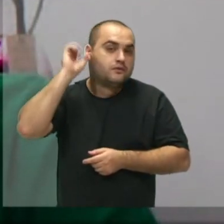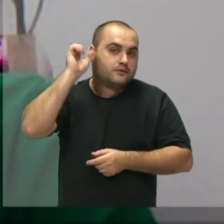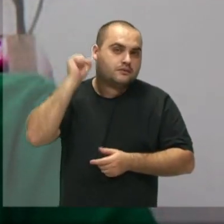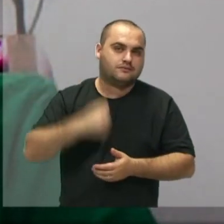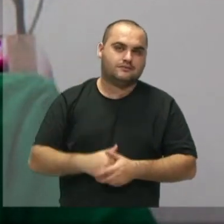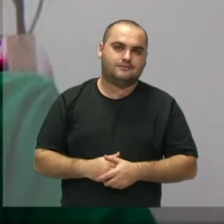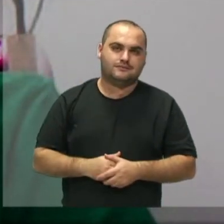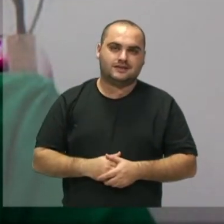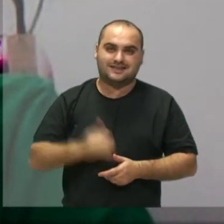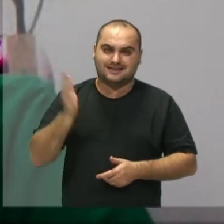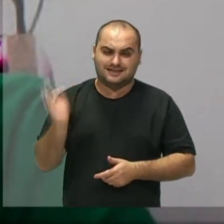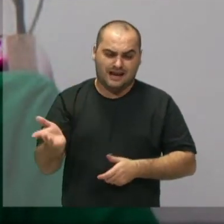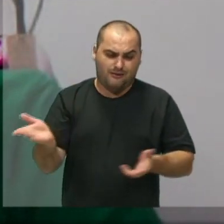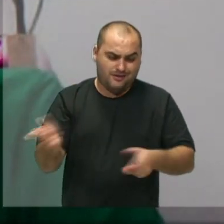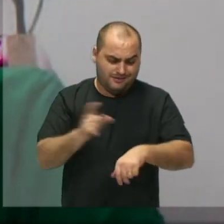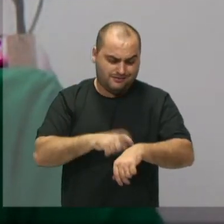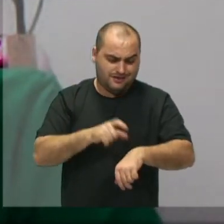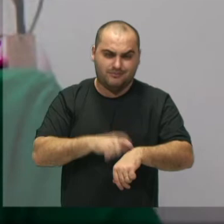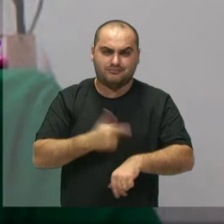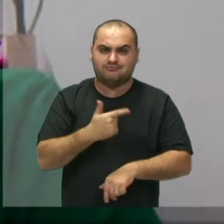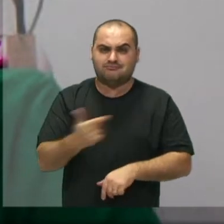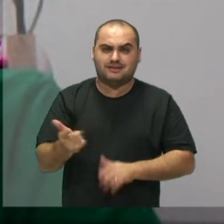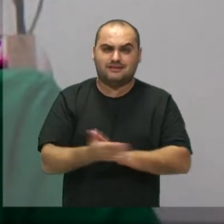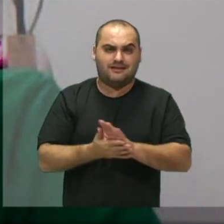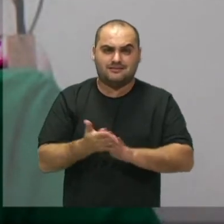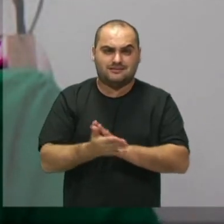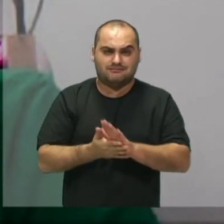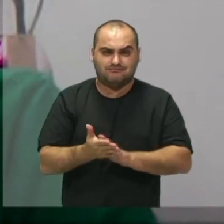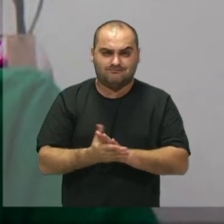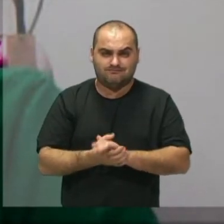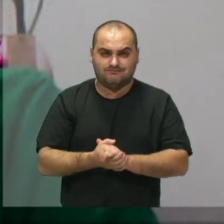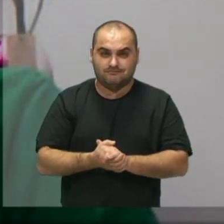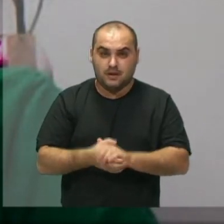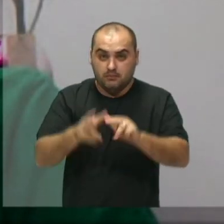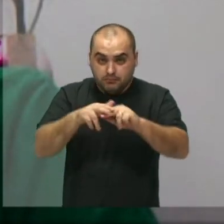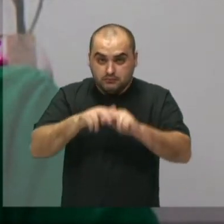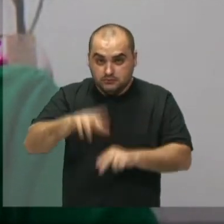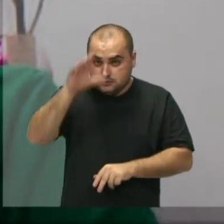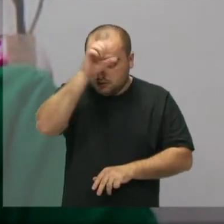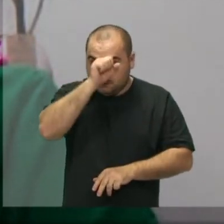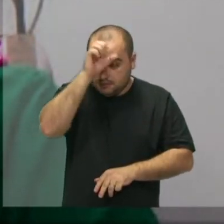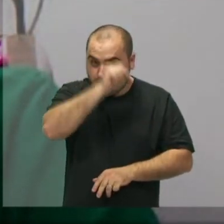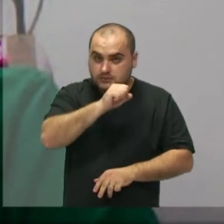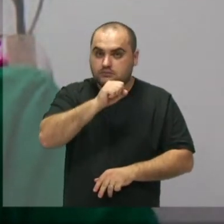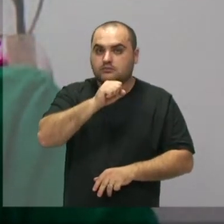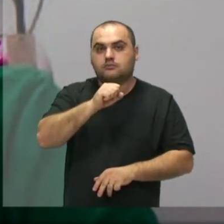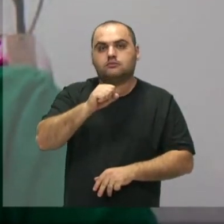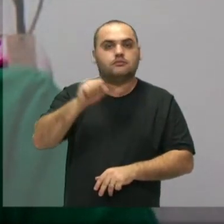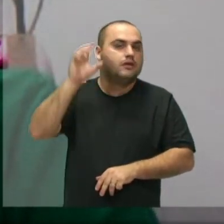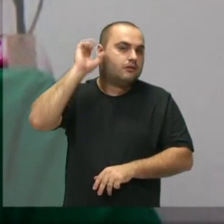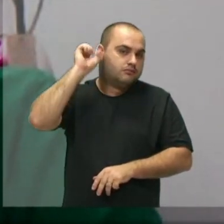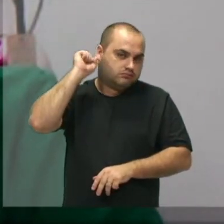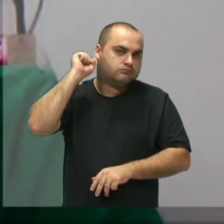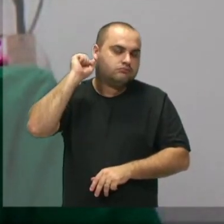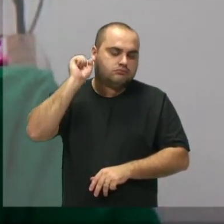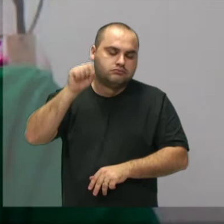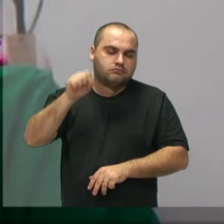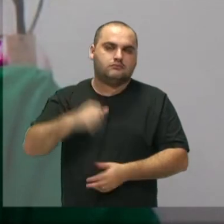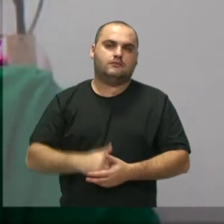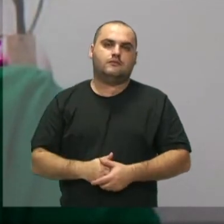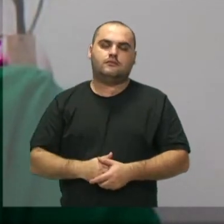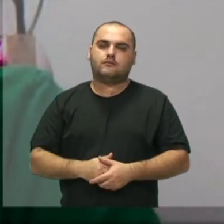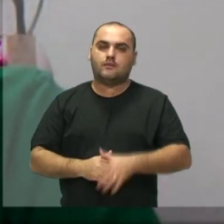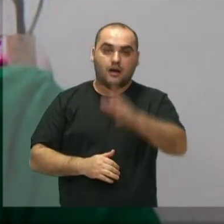gente já não tem mais tempo para nada. Então, assim, eu aprendi a arte, talvez, de ouvir e